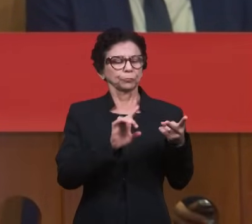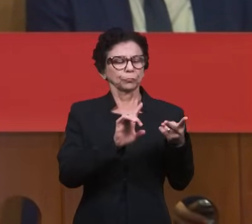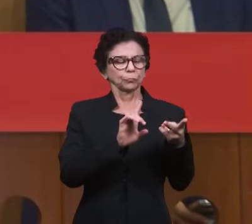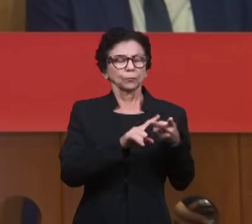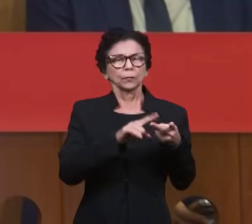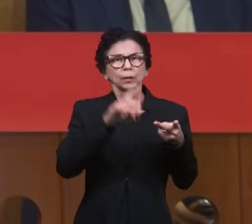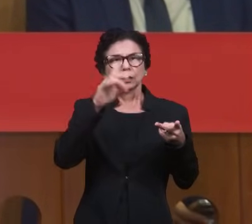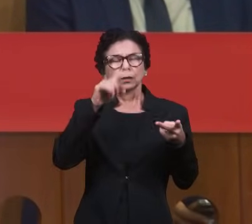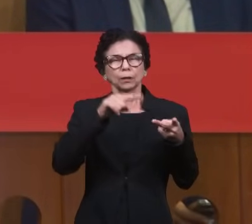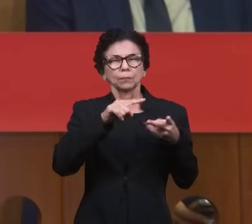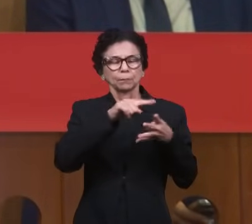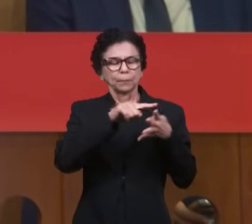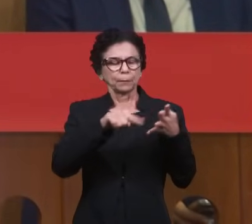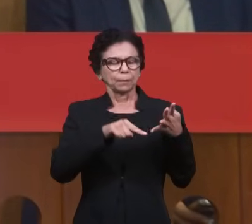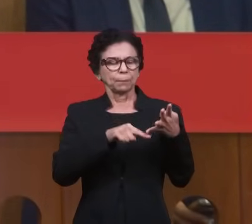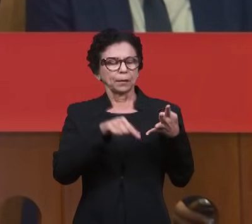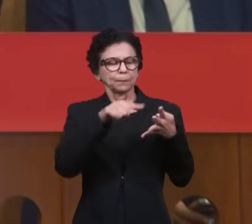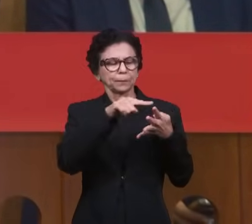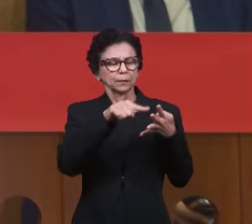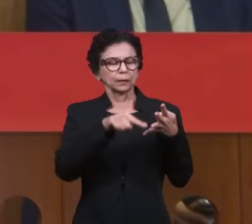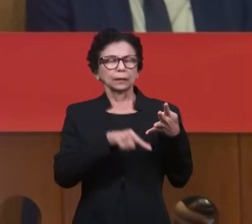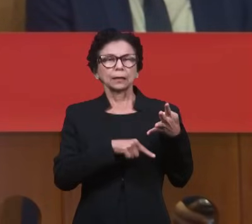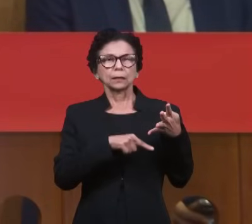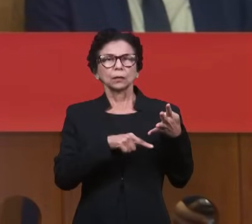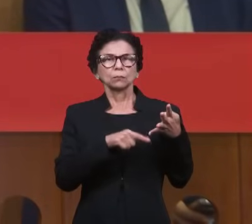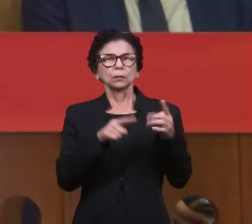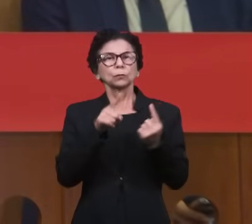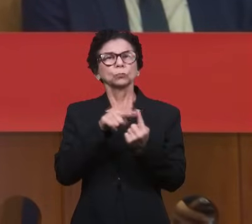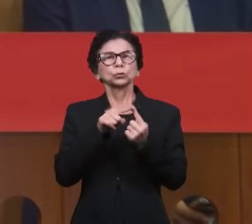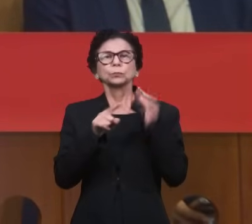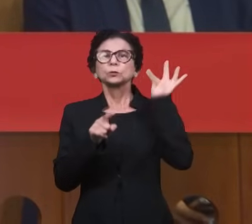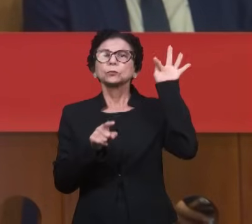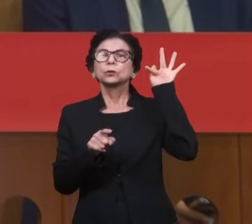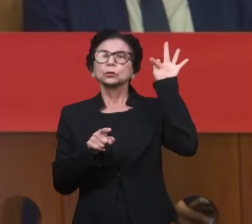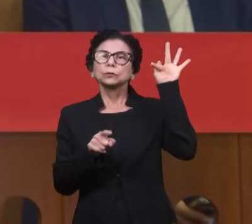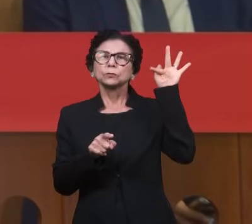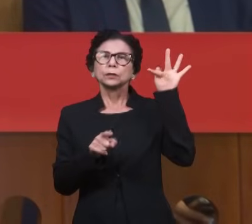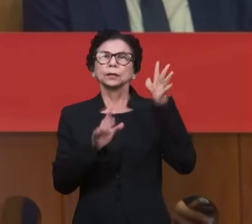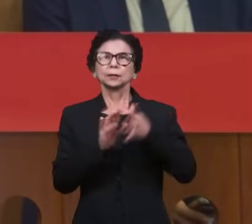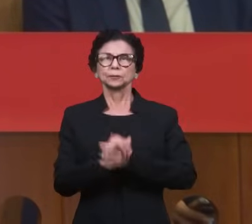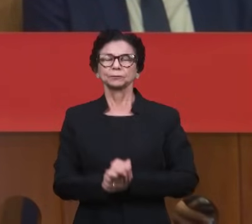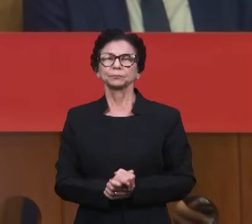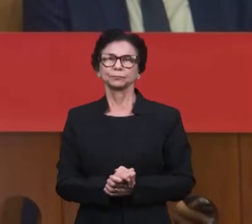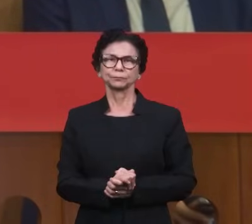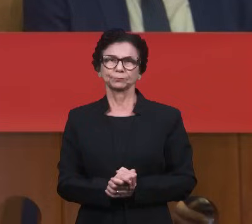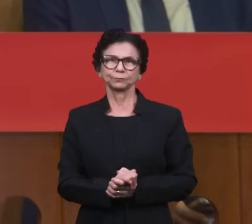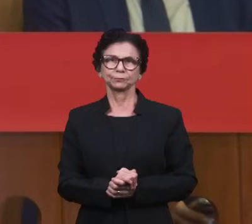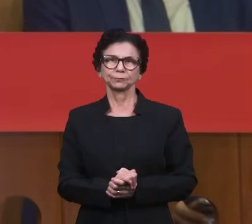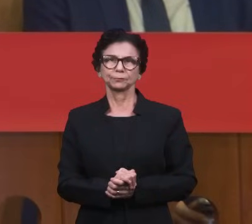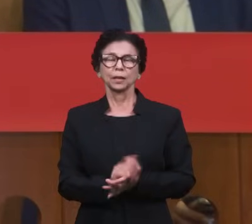e de Nietzsche, sabe o que é que ele escreveu? Deus morreu.